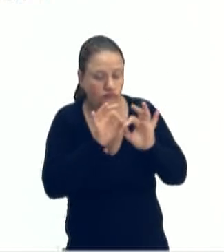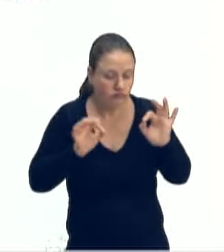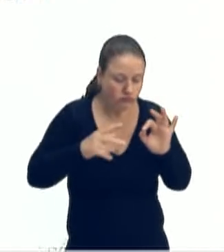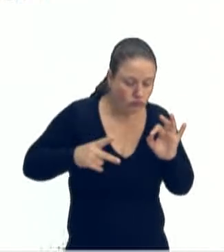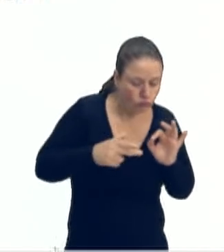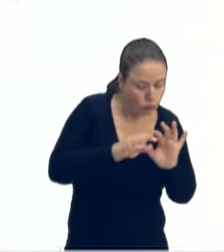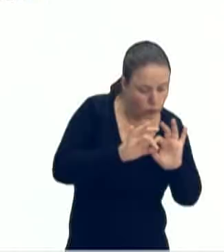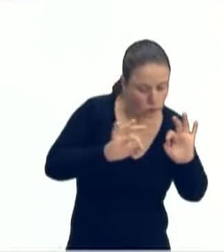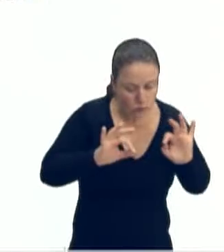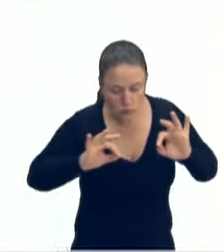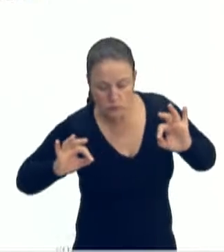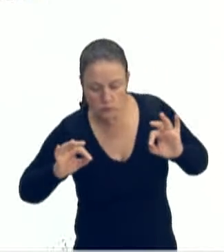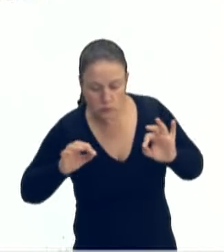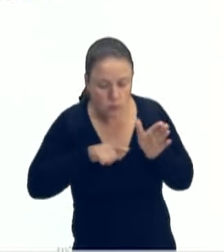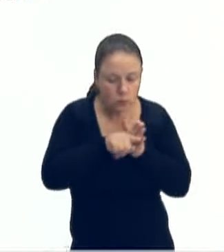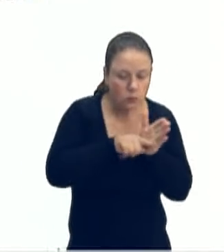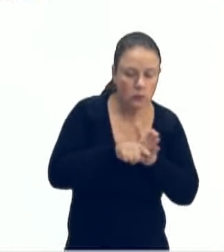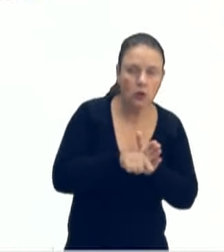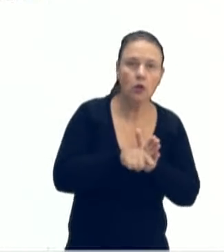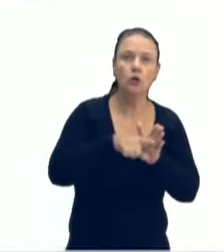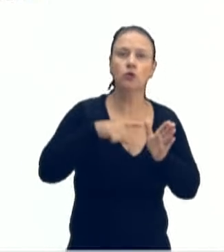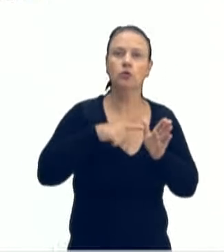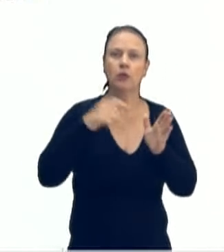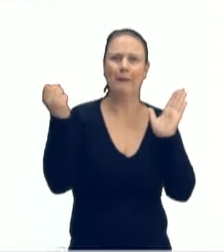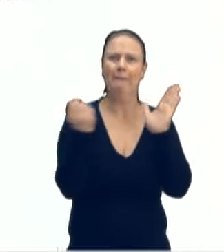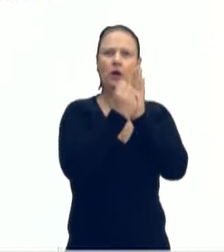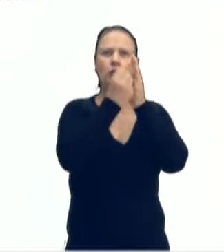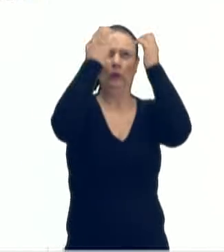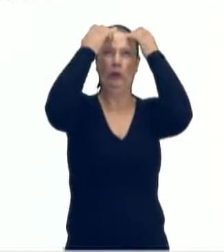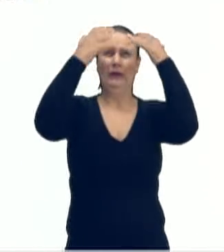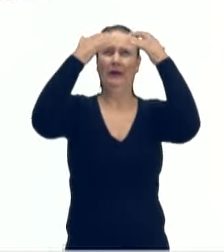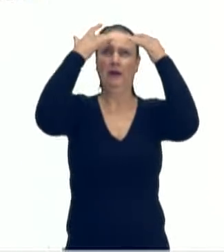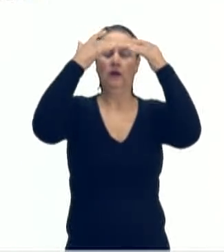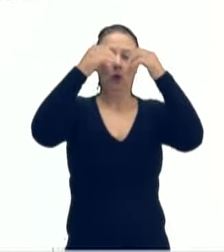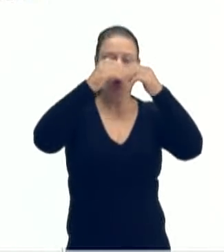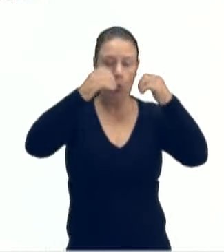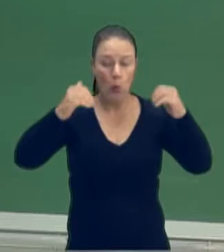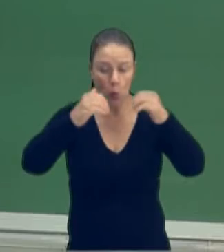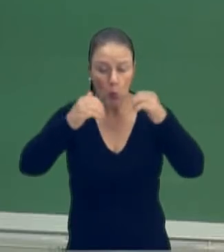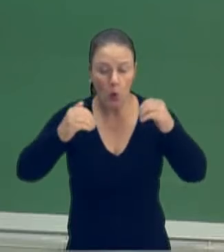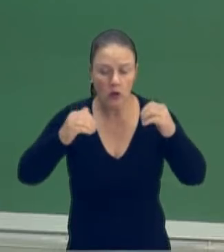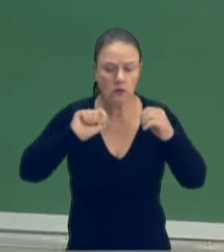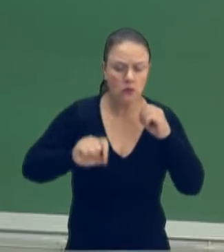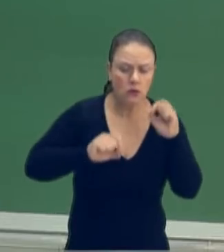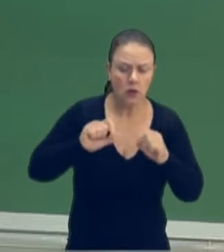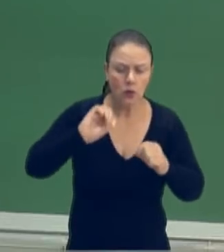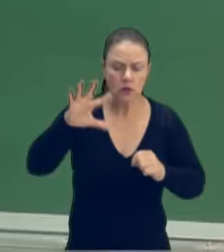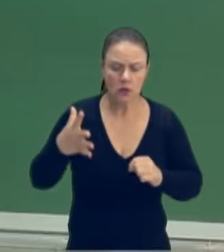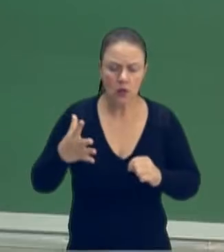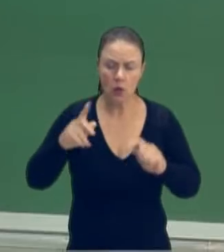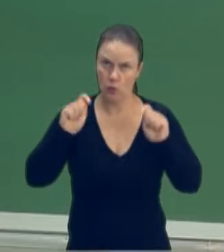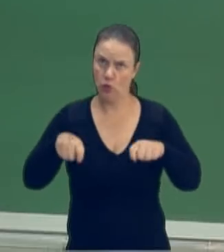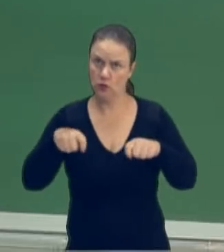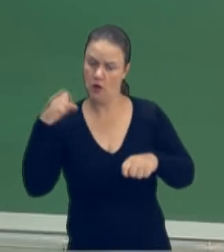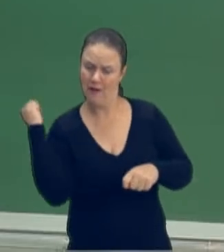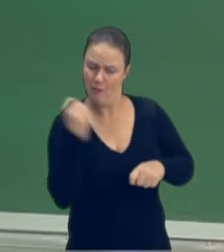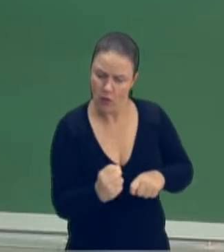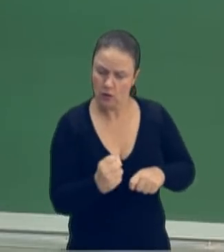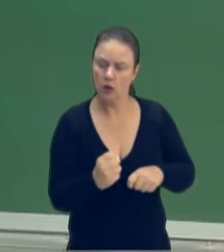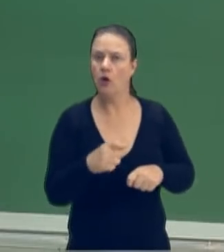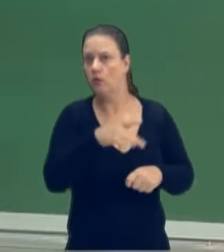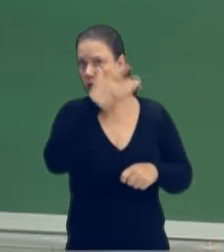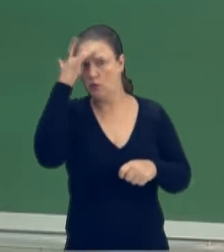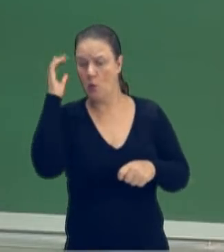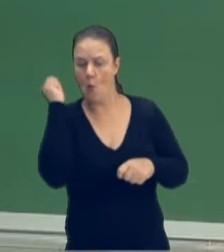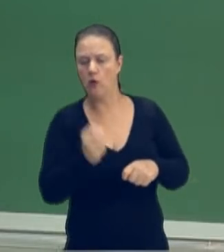machucado, de marcas no crânio dele. Aí levantaram algumas hipóteses, que podia ser, inclusive, um assassinato.